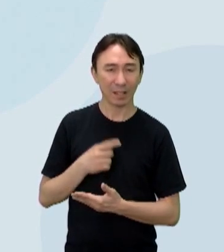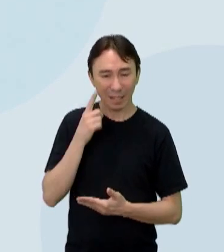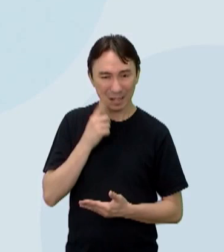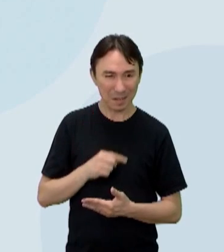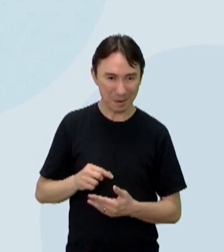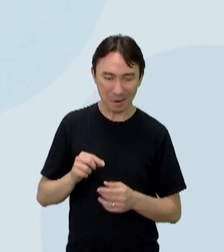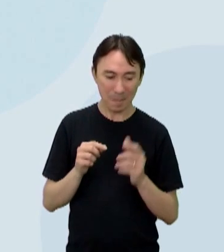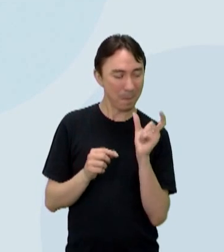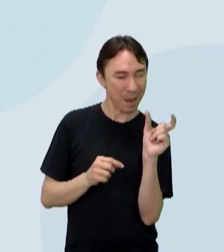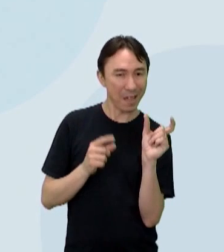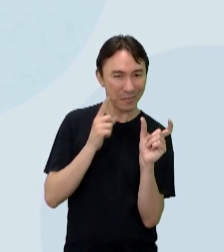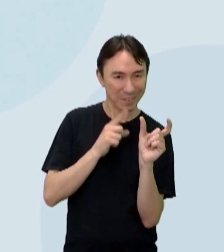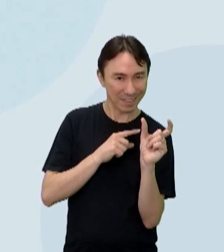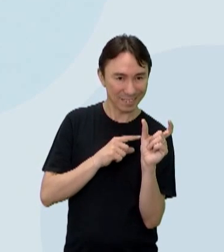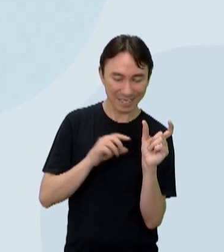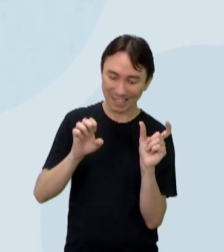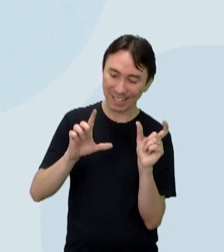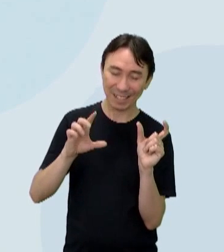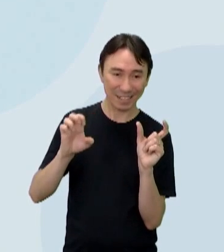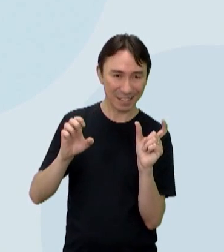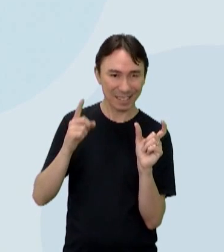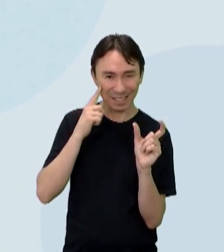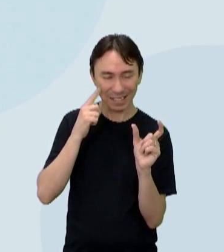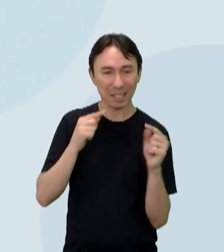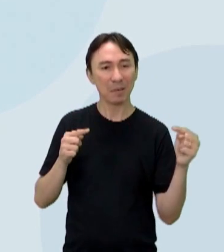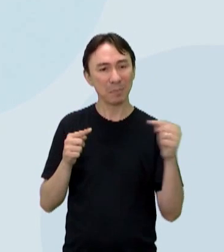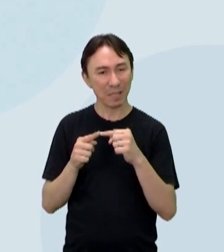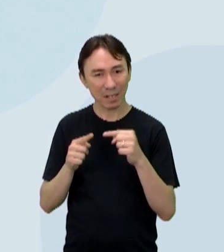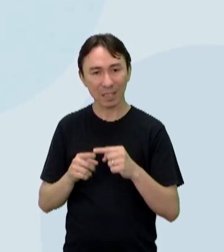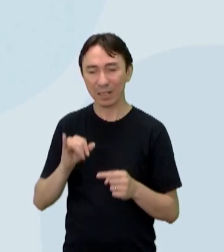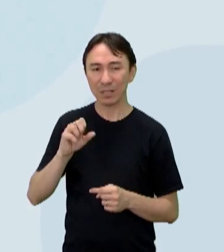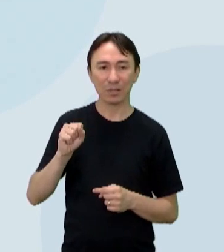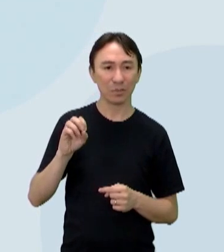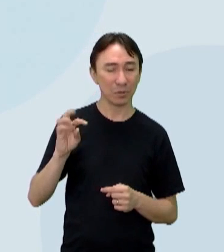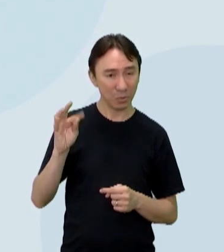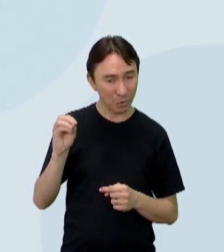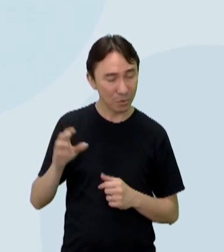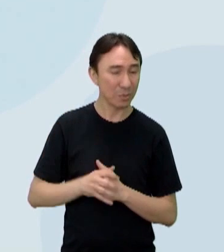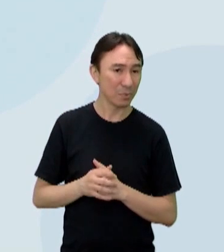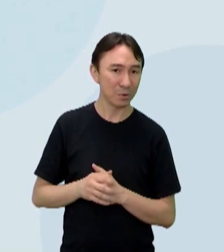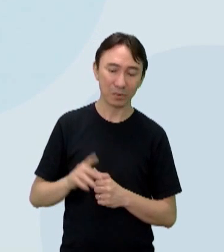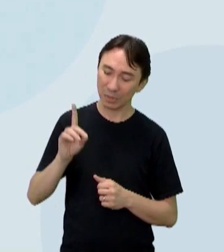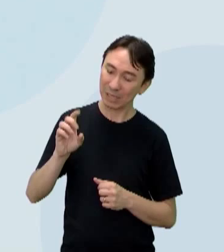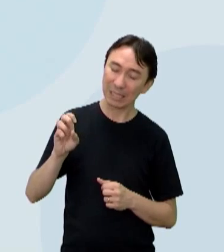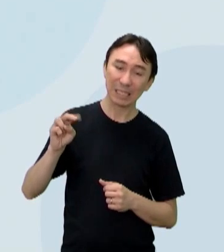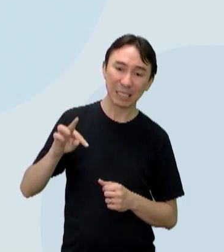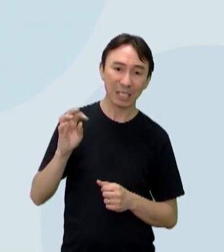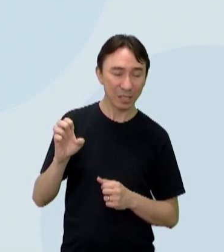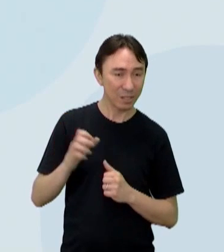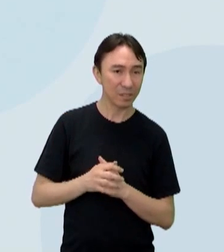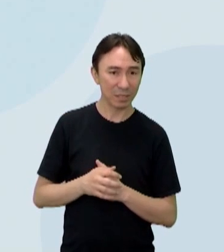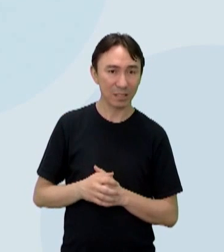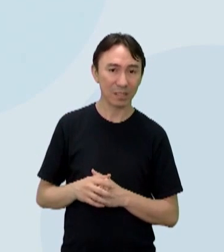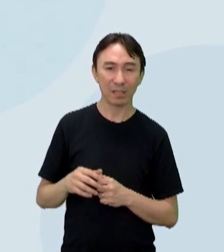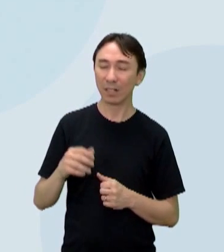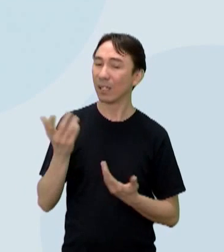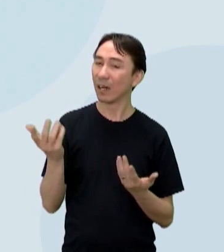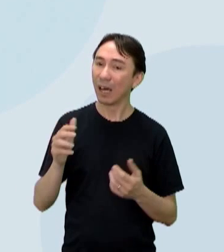produto, dente ou ácido. Vamos voltar, Elaine, Vamos lá. no texto? Opa,